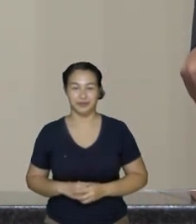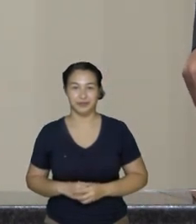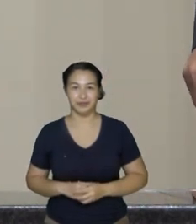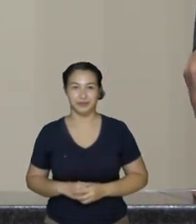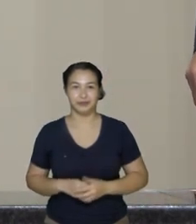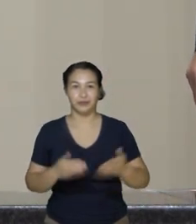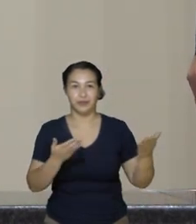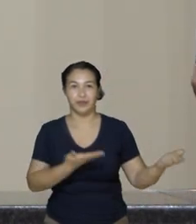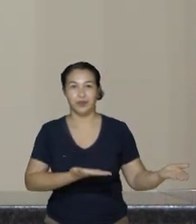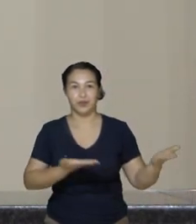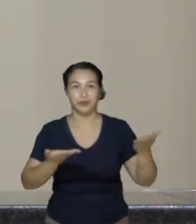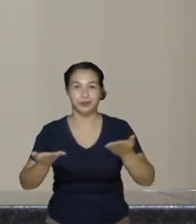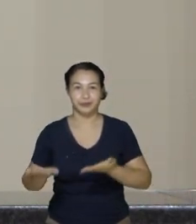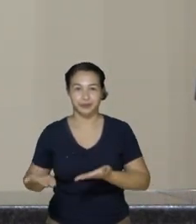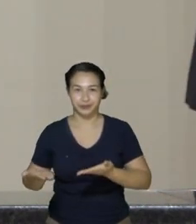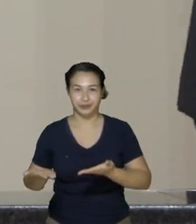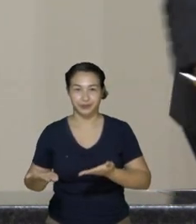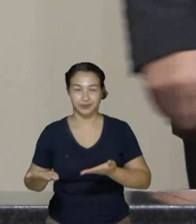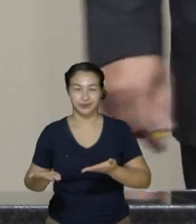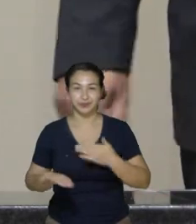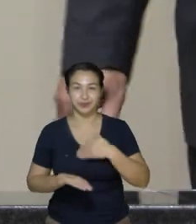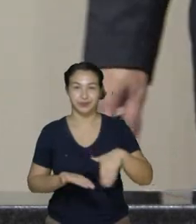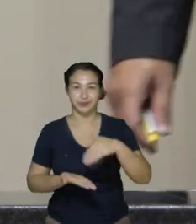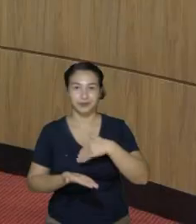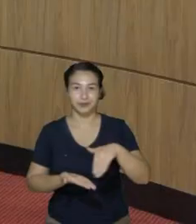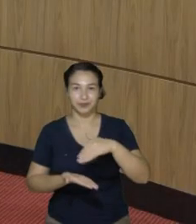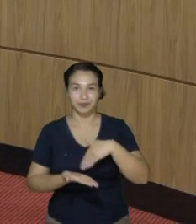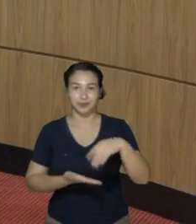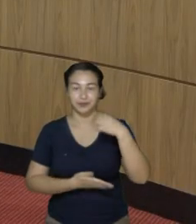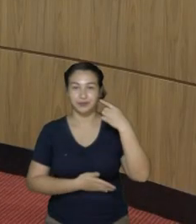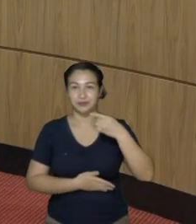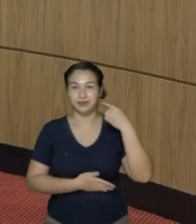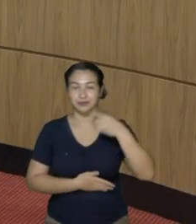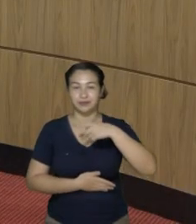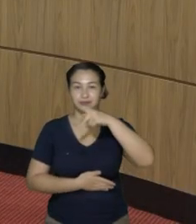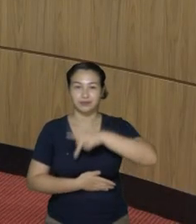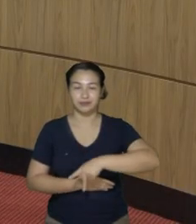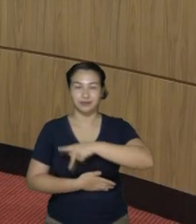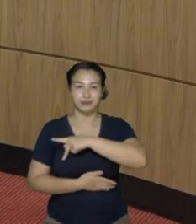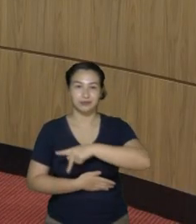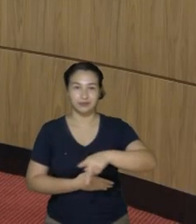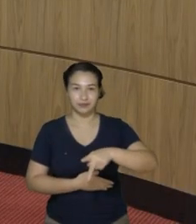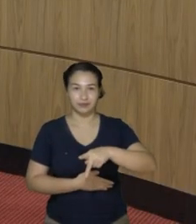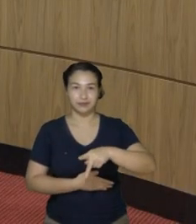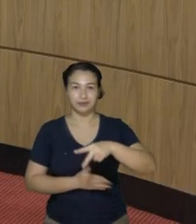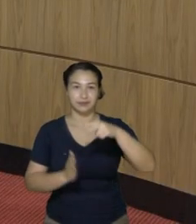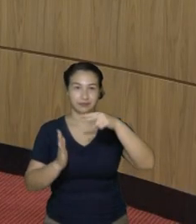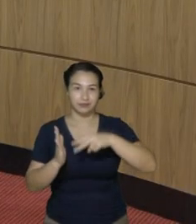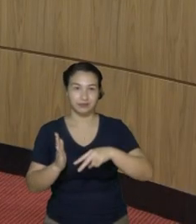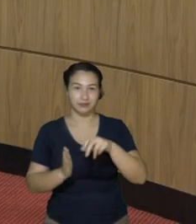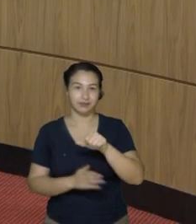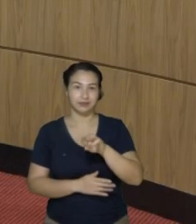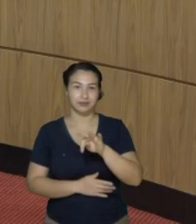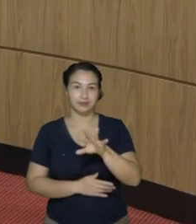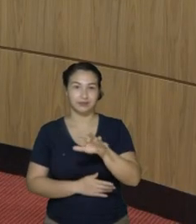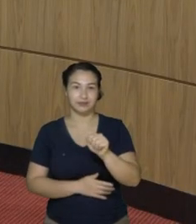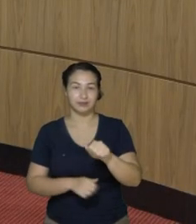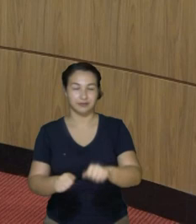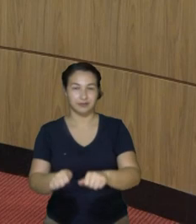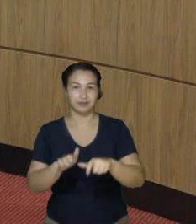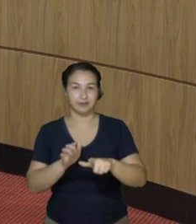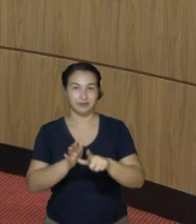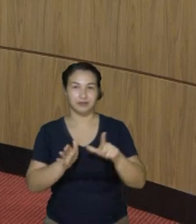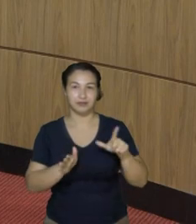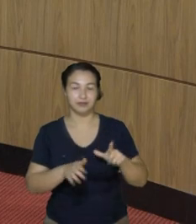Convido o senhor secretário, deputado Padre Pedro Baldiceira, para proceder à leitura das atas das